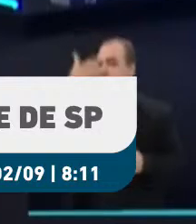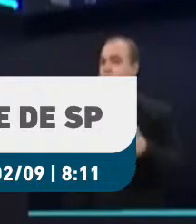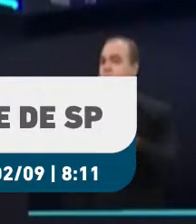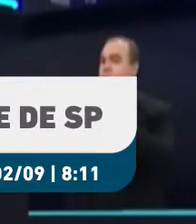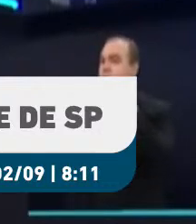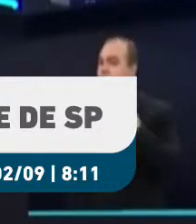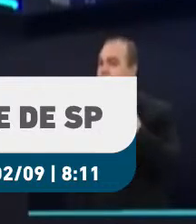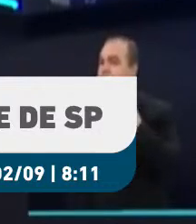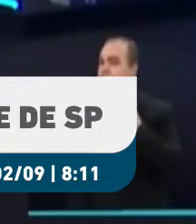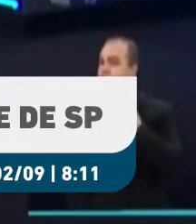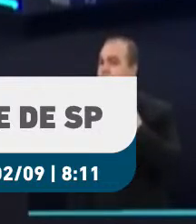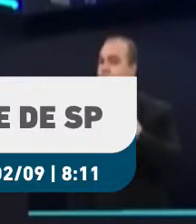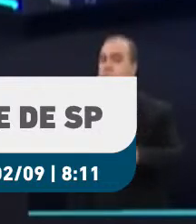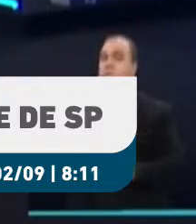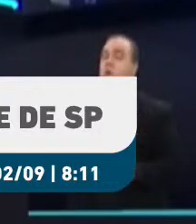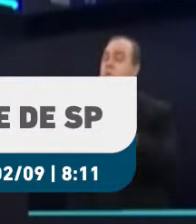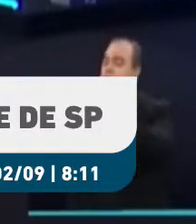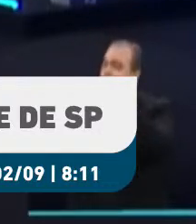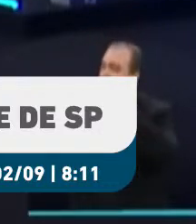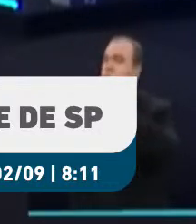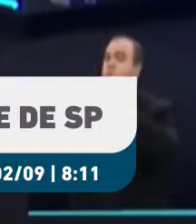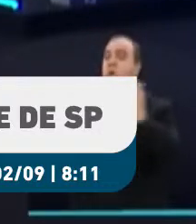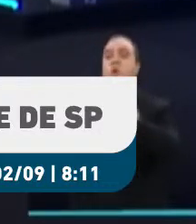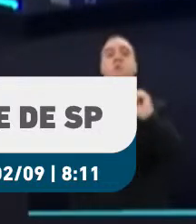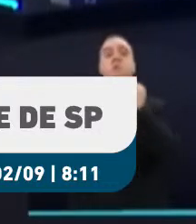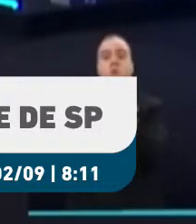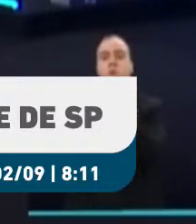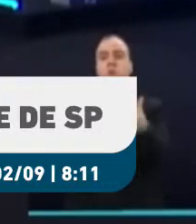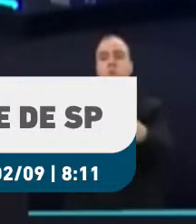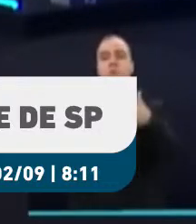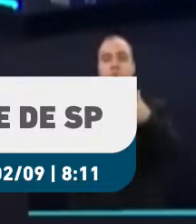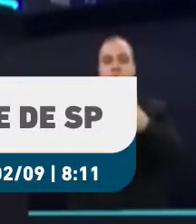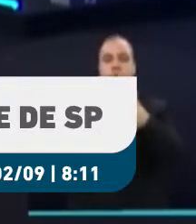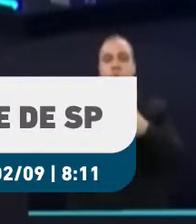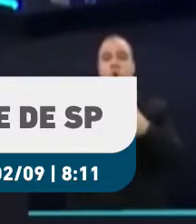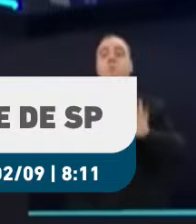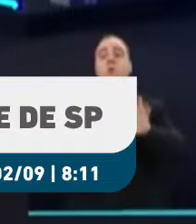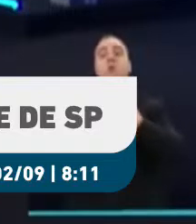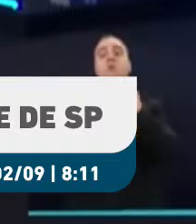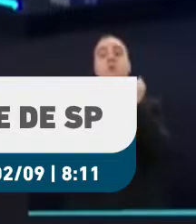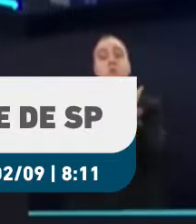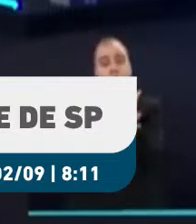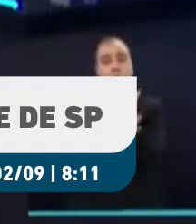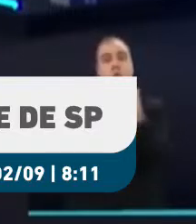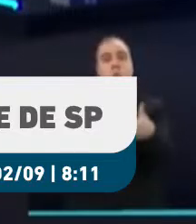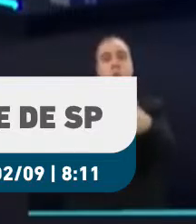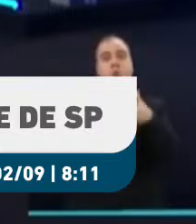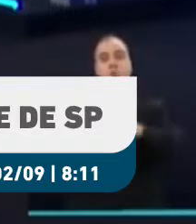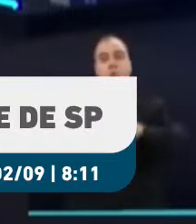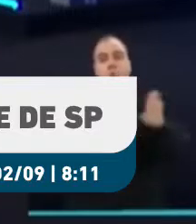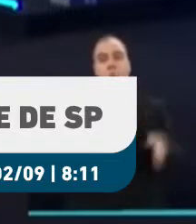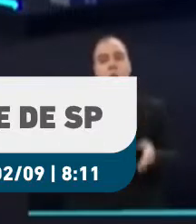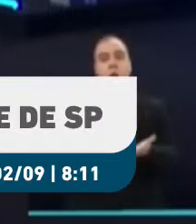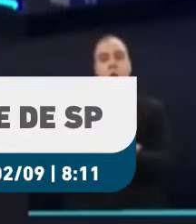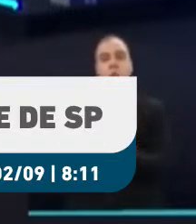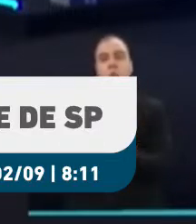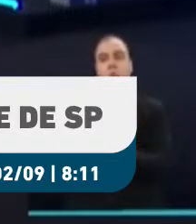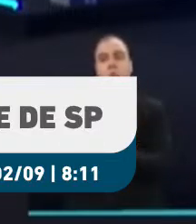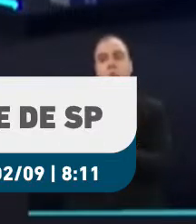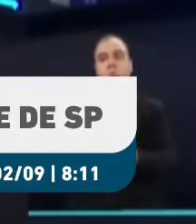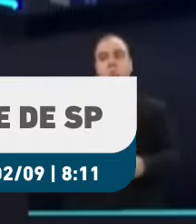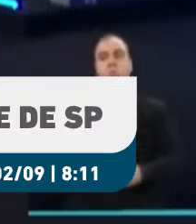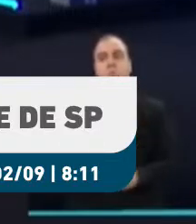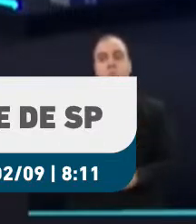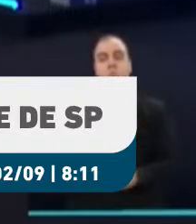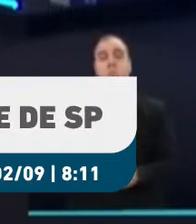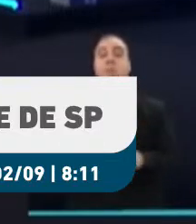Vem, fica aqui do lado. Aqui, ó. Fica aqui, ó. Entra a segurança. Fica bem aqui, ó. Segurança, já tá valendo, por favor, tempo? Aqui no palco. Ah, que isso? Por